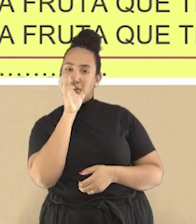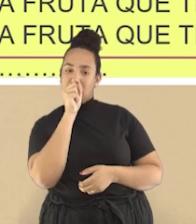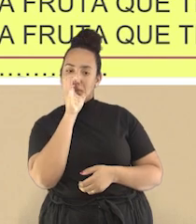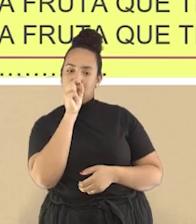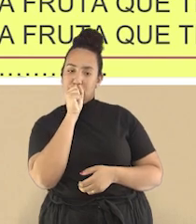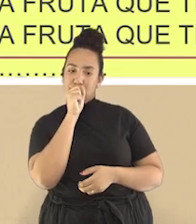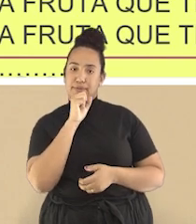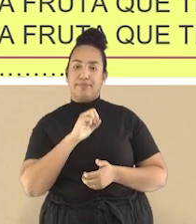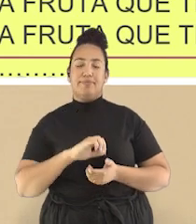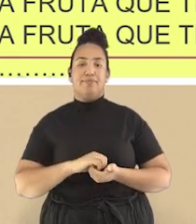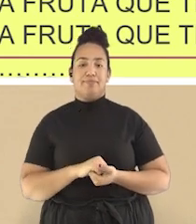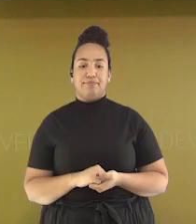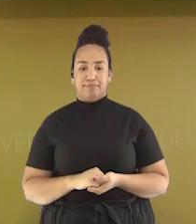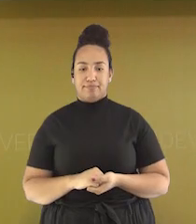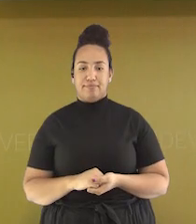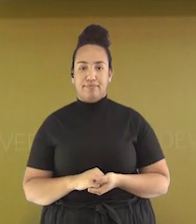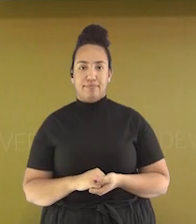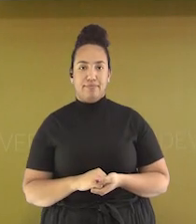laranja.